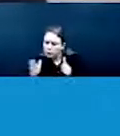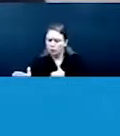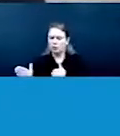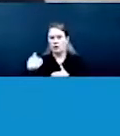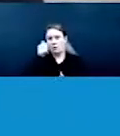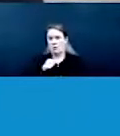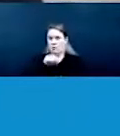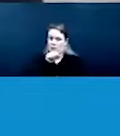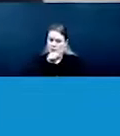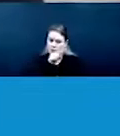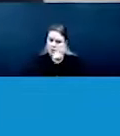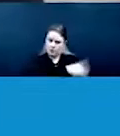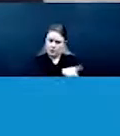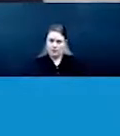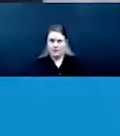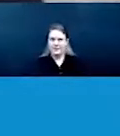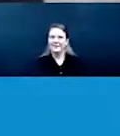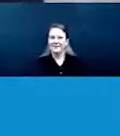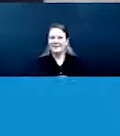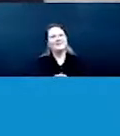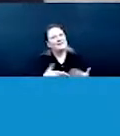minha mãe professora,